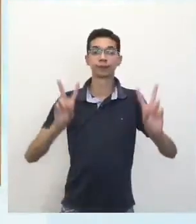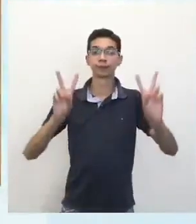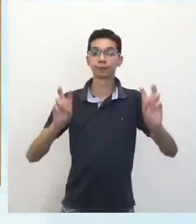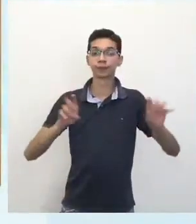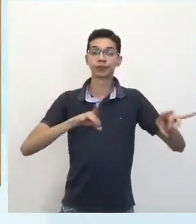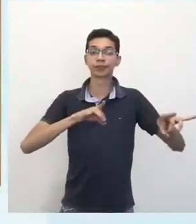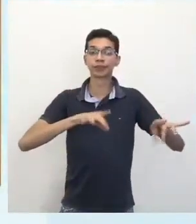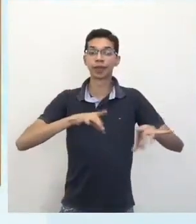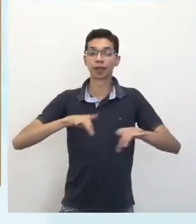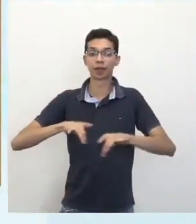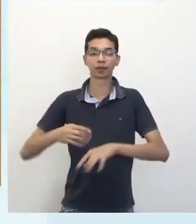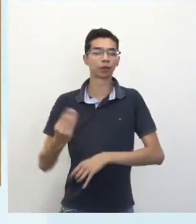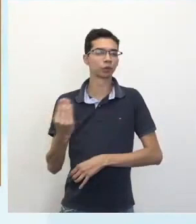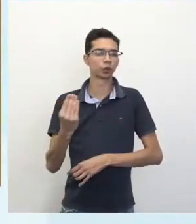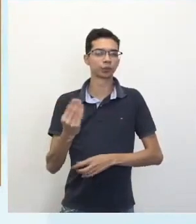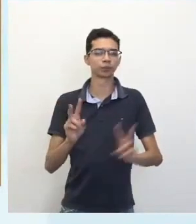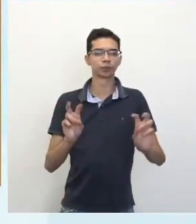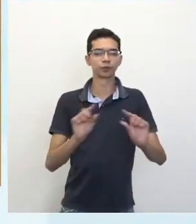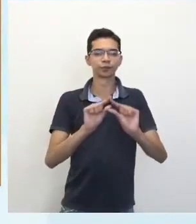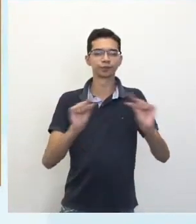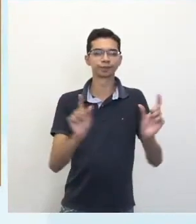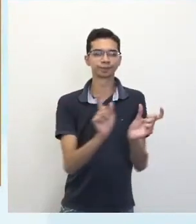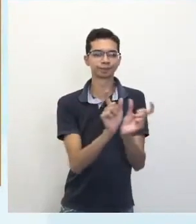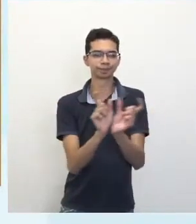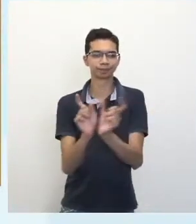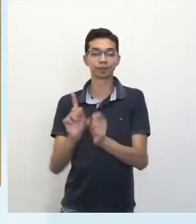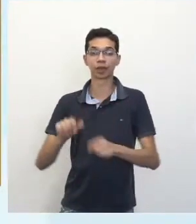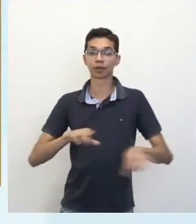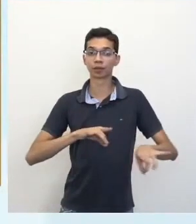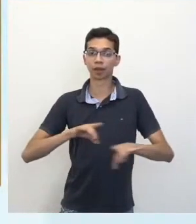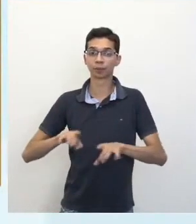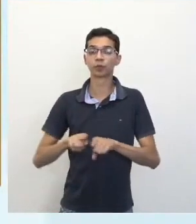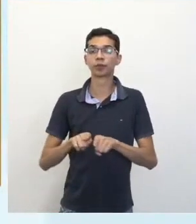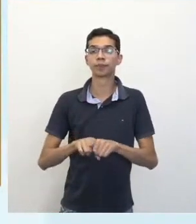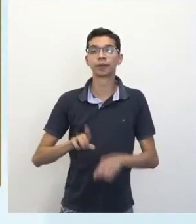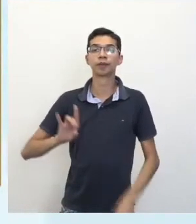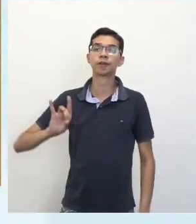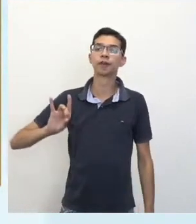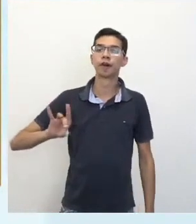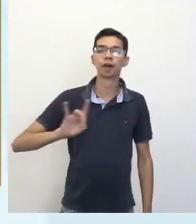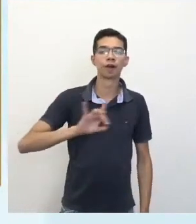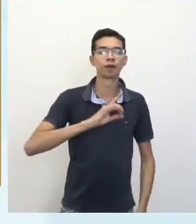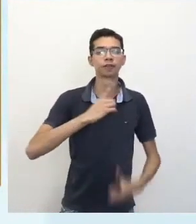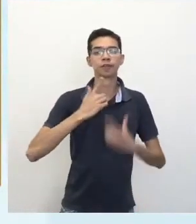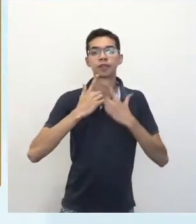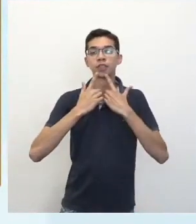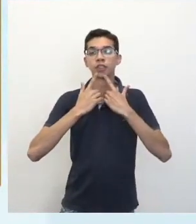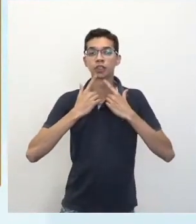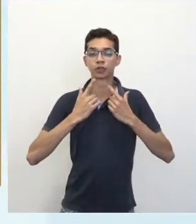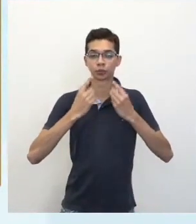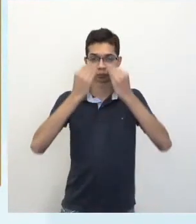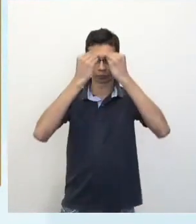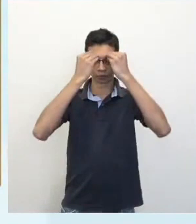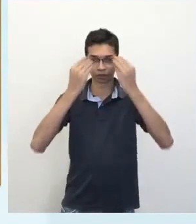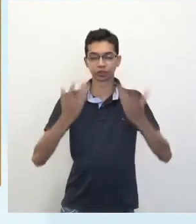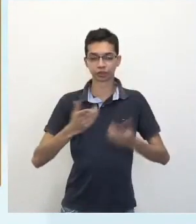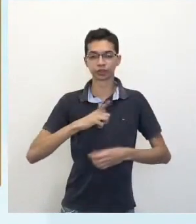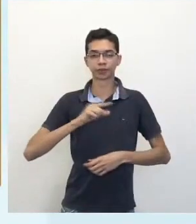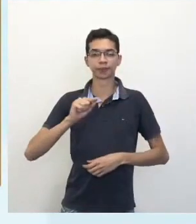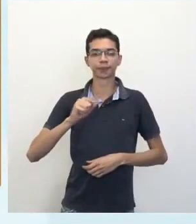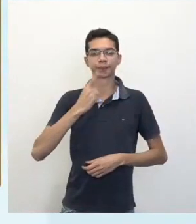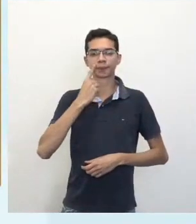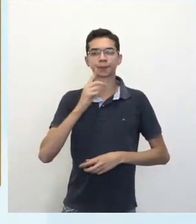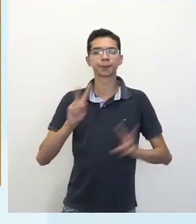né? Que são aqueles termos que são relacionados à parte técnica e acadêmica de cada linguagem. Aí você tem lá, por exemplo, na música, fermata, ritornello,